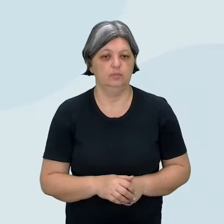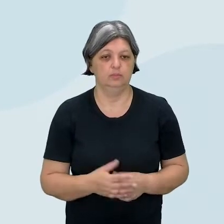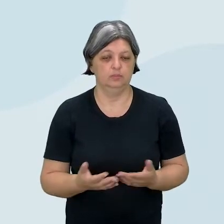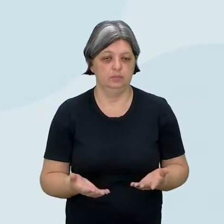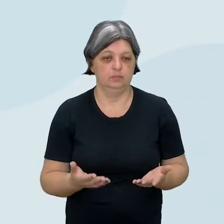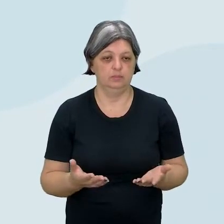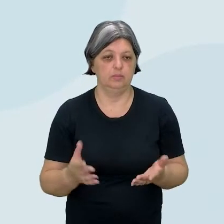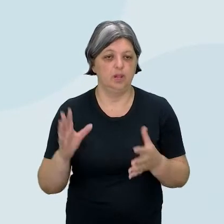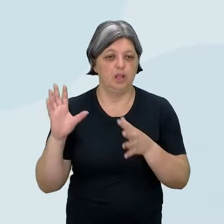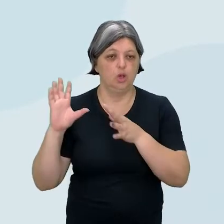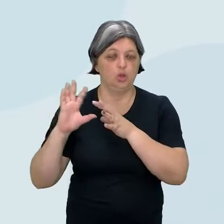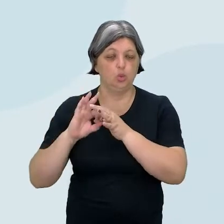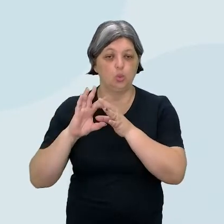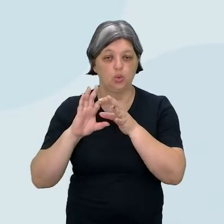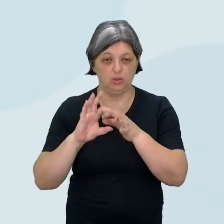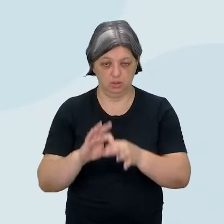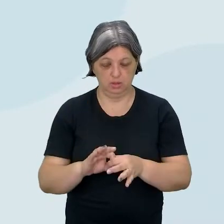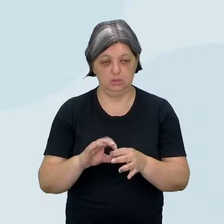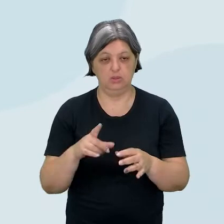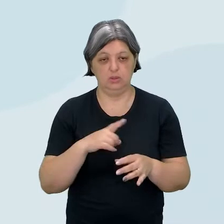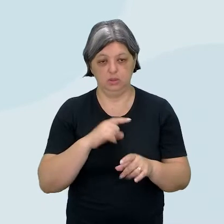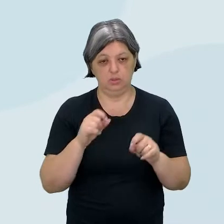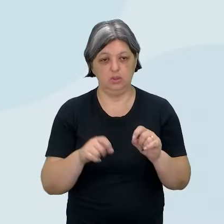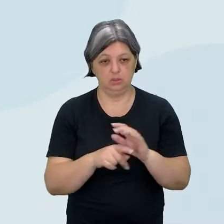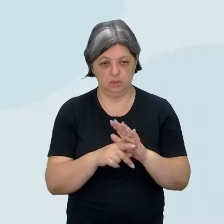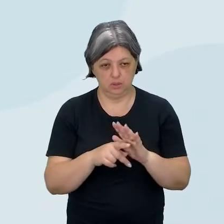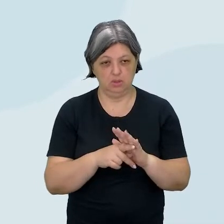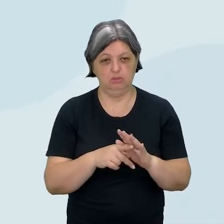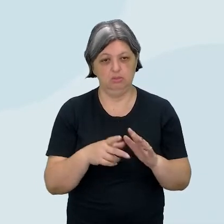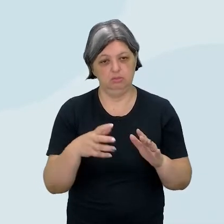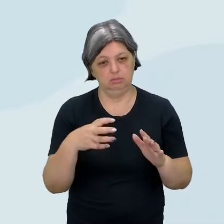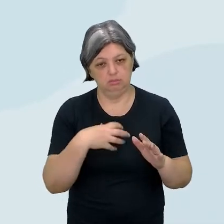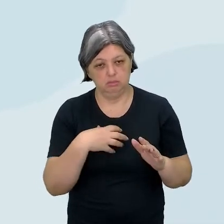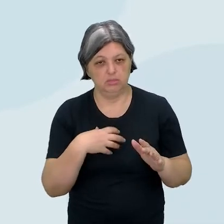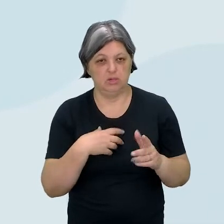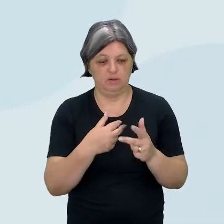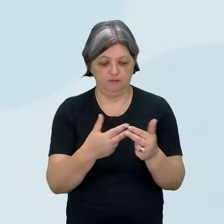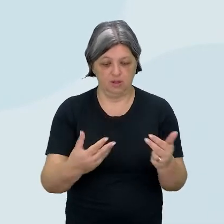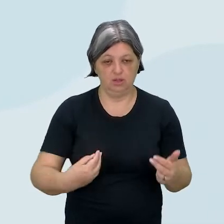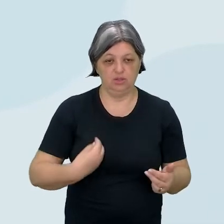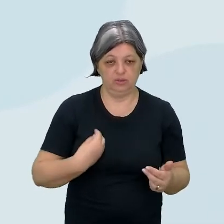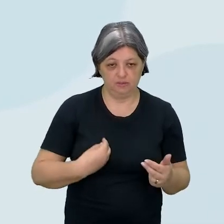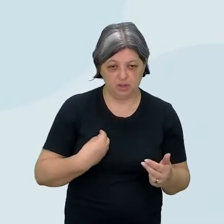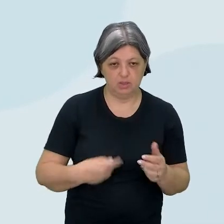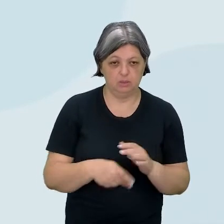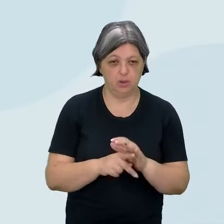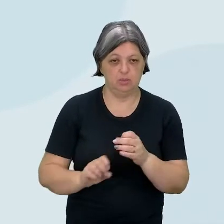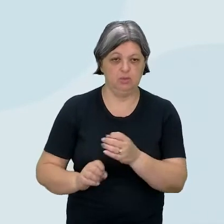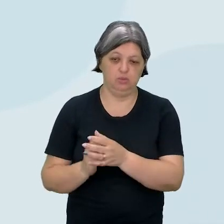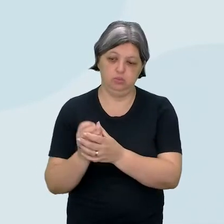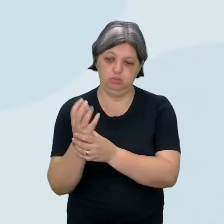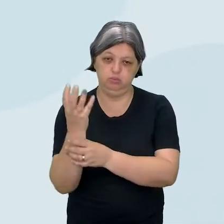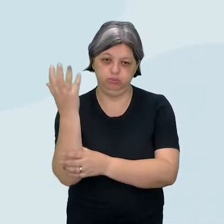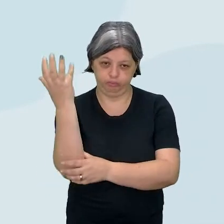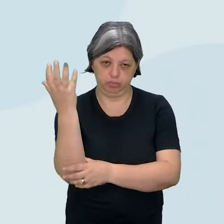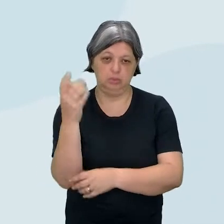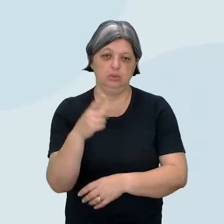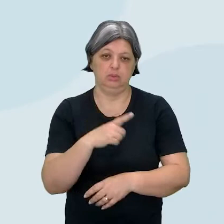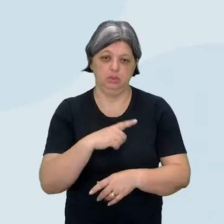nesse contexto, né, eu tenho aí, olha, formas de vida de crescimento, e aí eu posso ter a presença, inclusive,